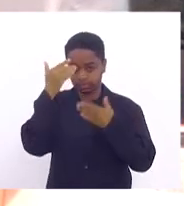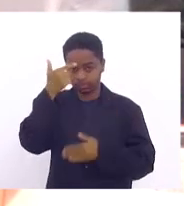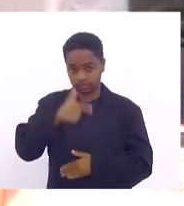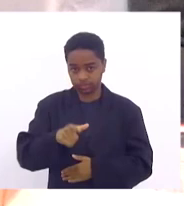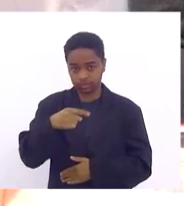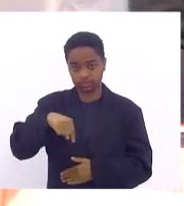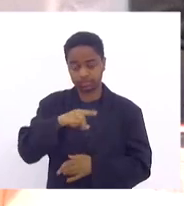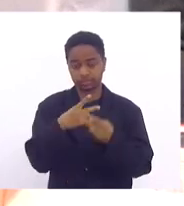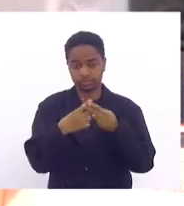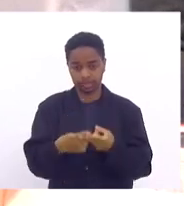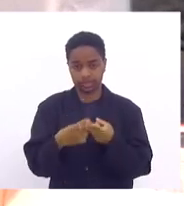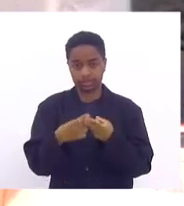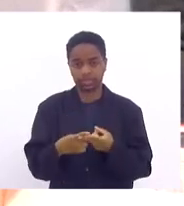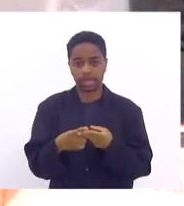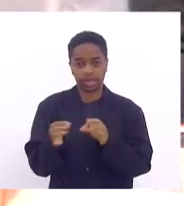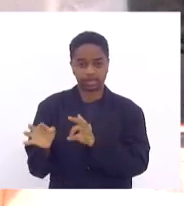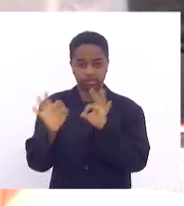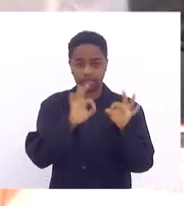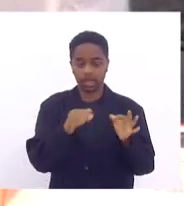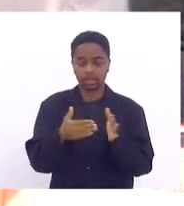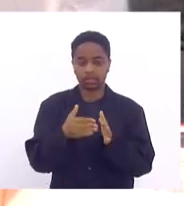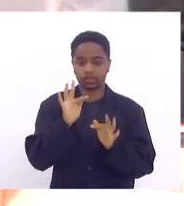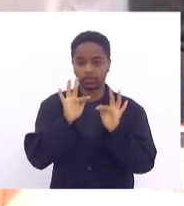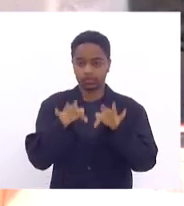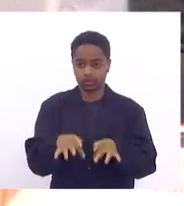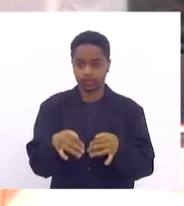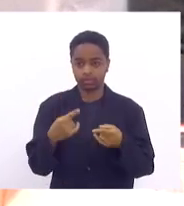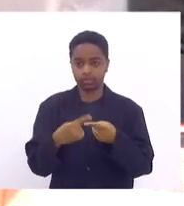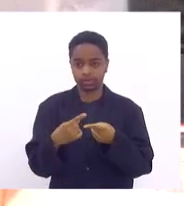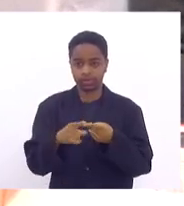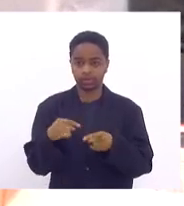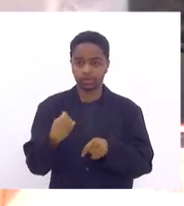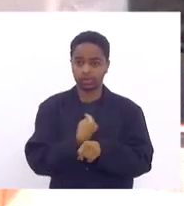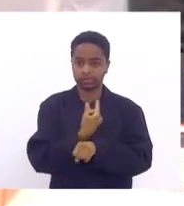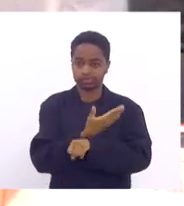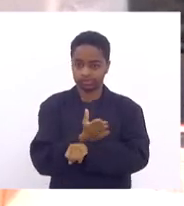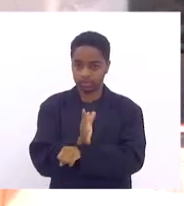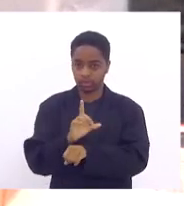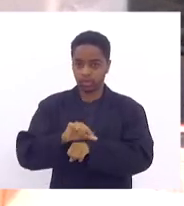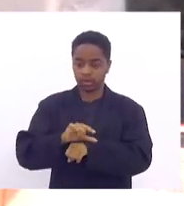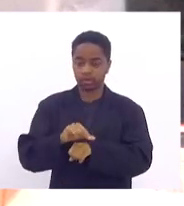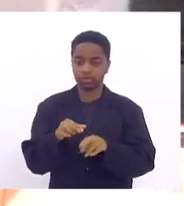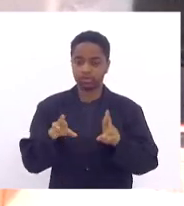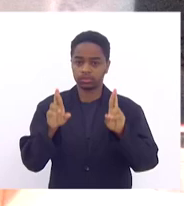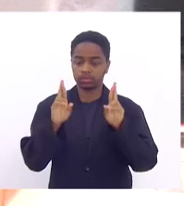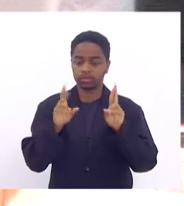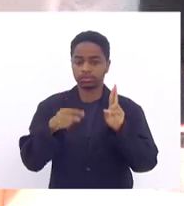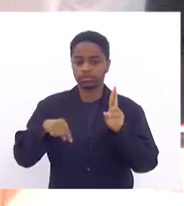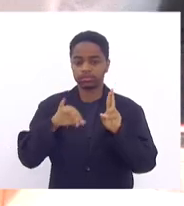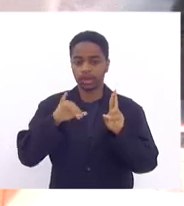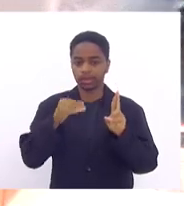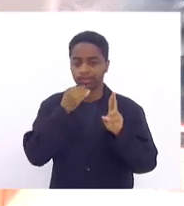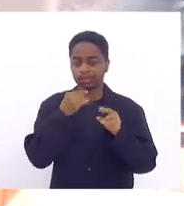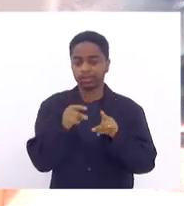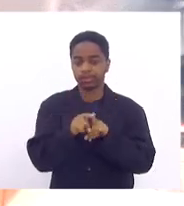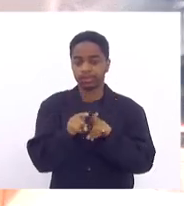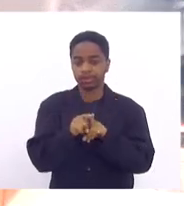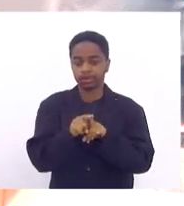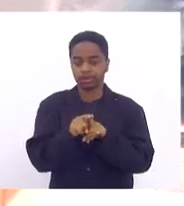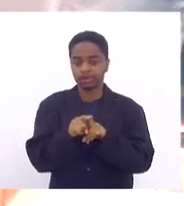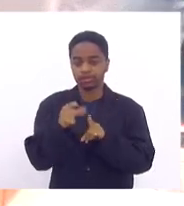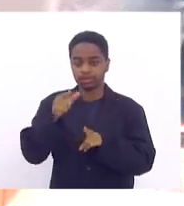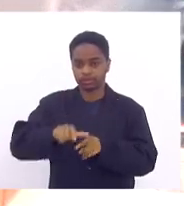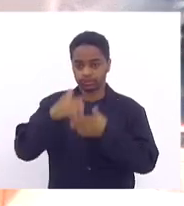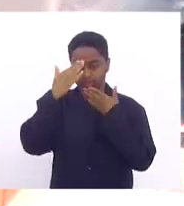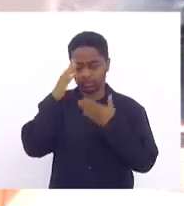paciência de todoo mundo que ficou aqui até o final se que avançamos um pouco da hora Espero que tenha sido proveitoso e agradeço novamente